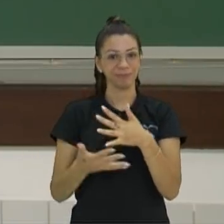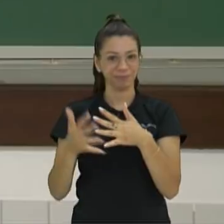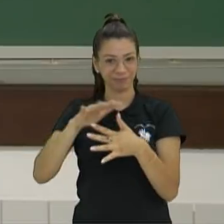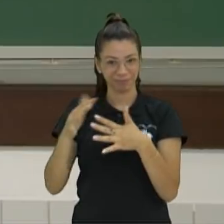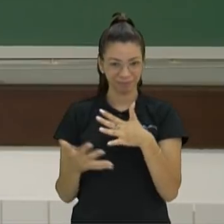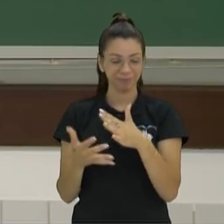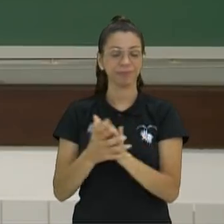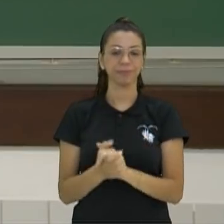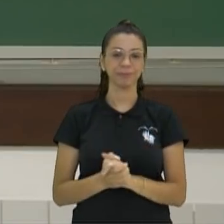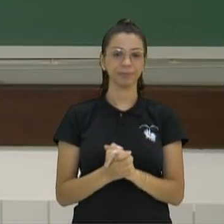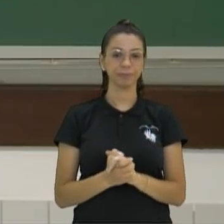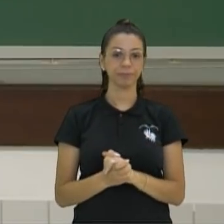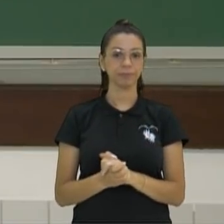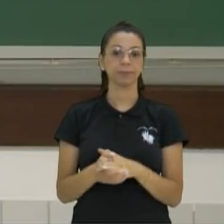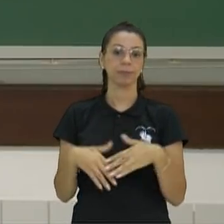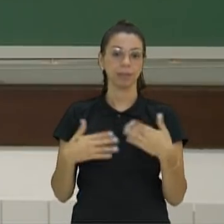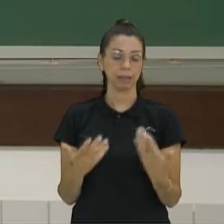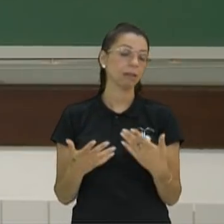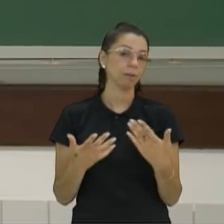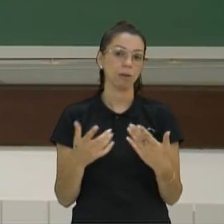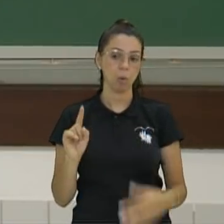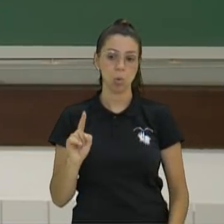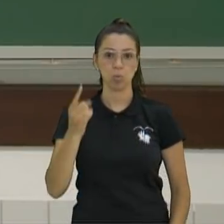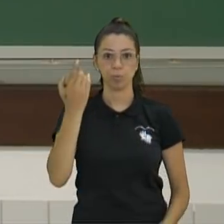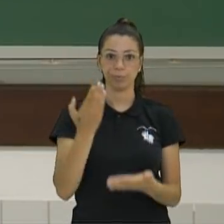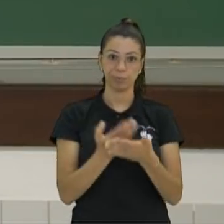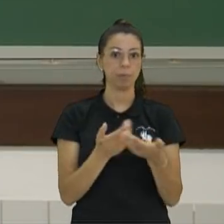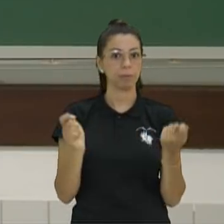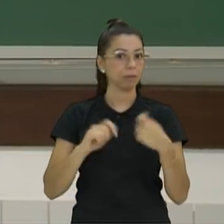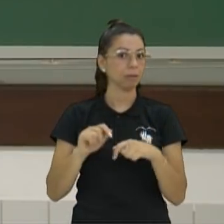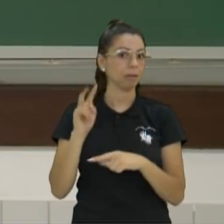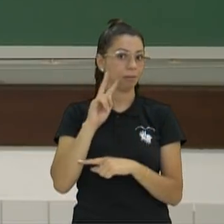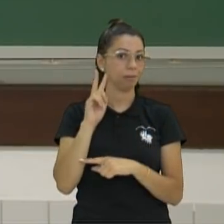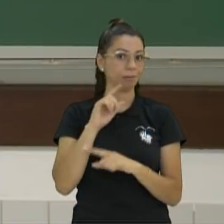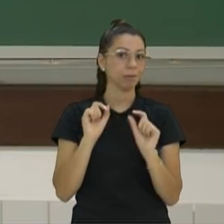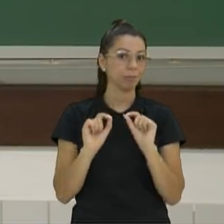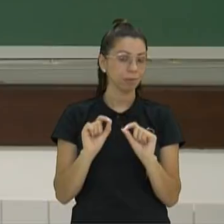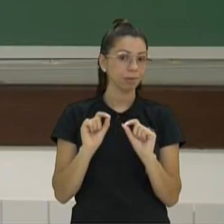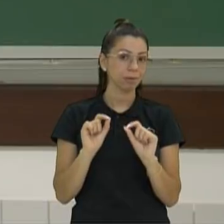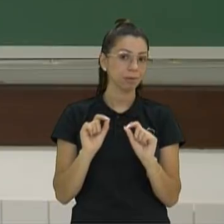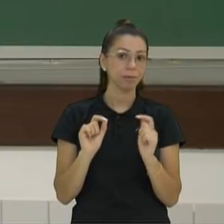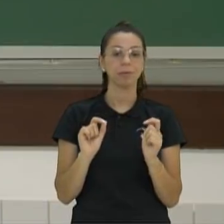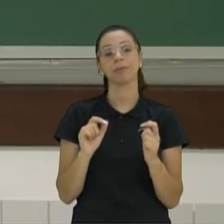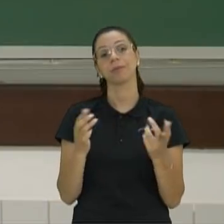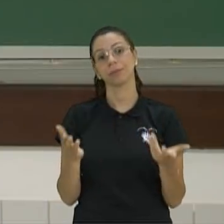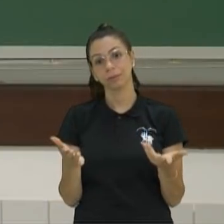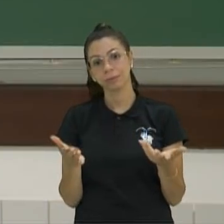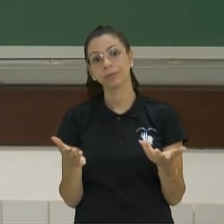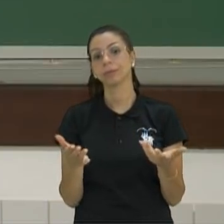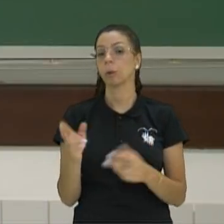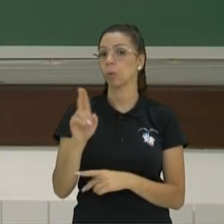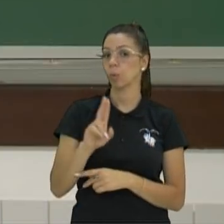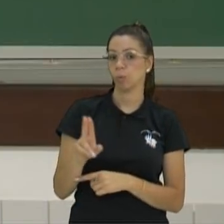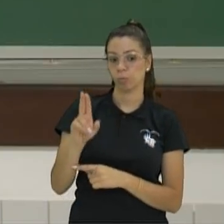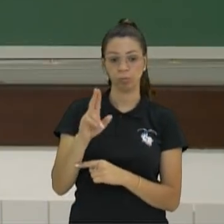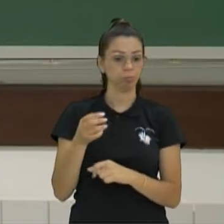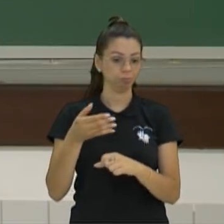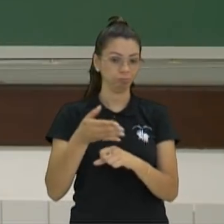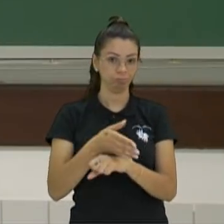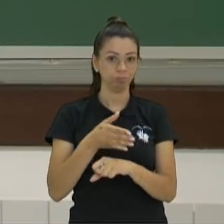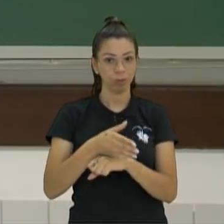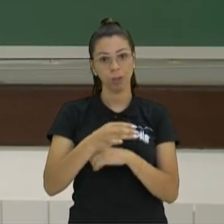Libras. Apesar de ser a última aula, temos que lembrar, se você não usa a internet e